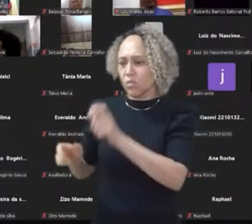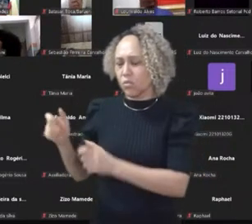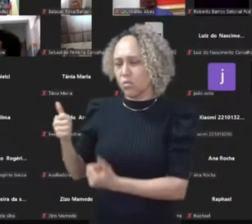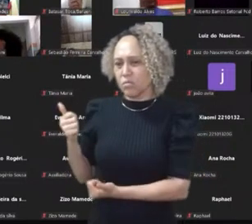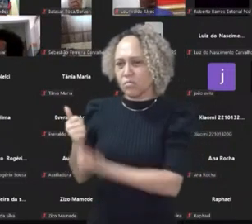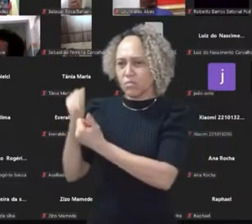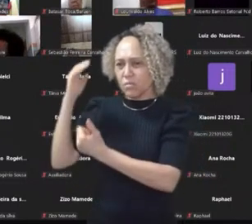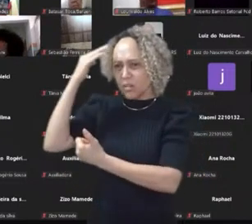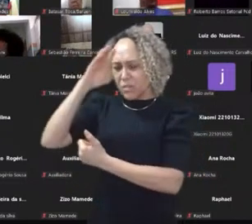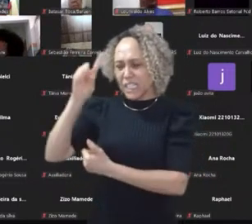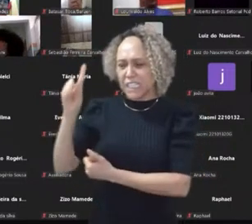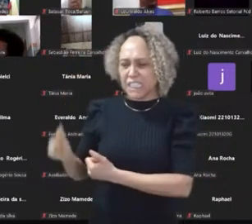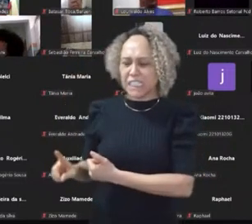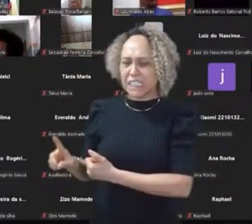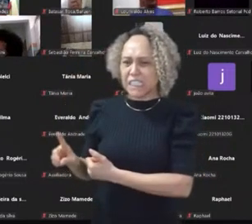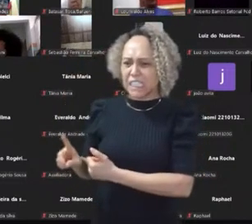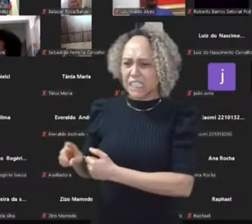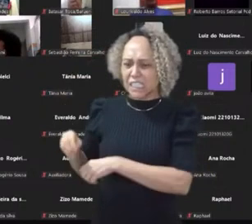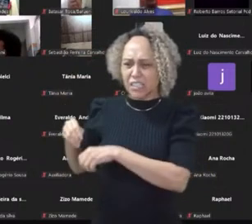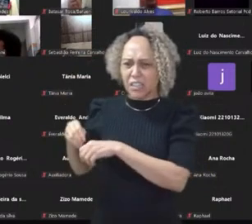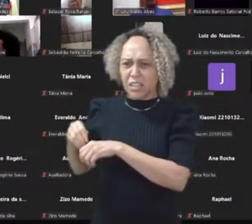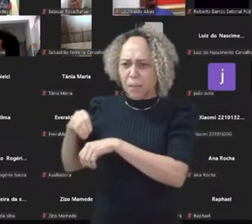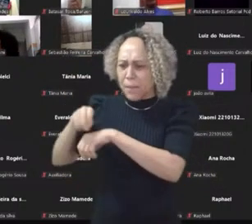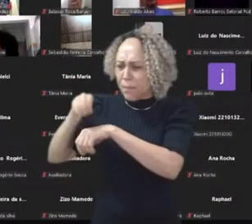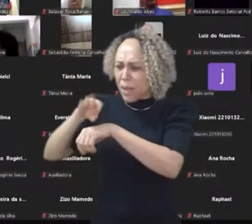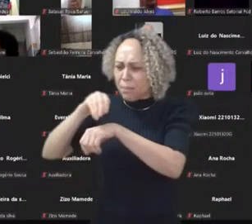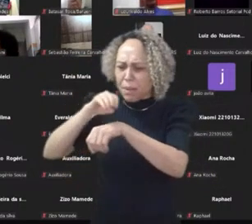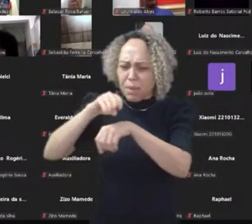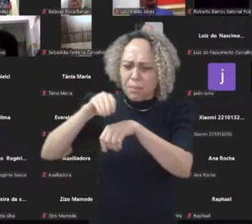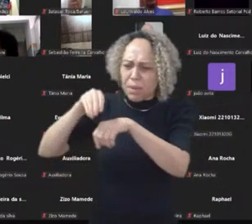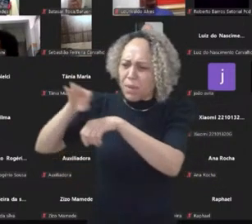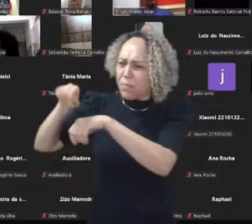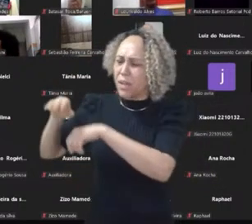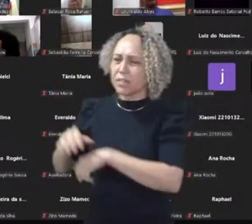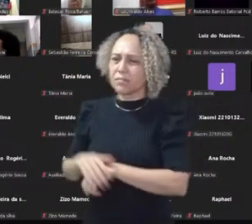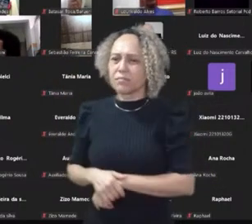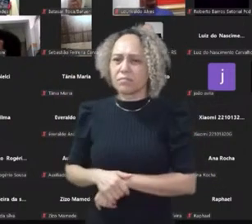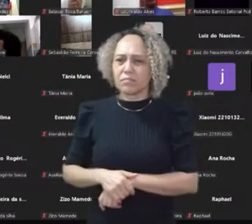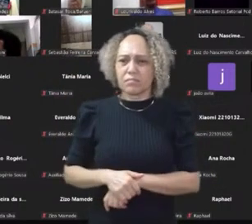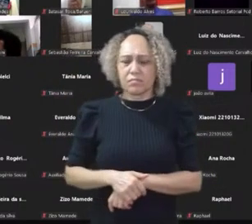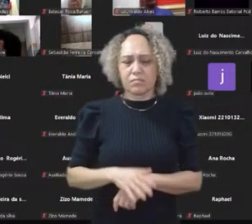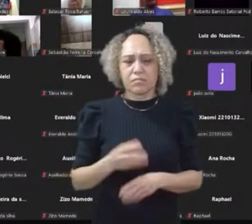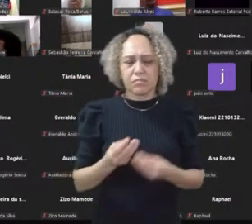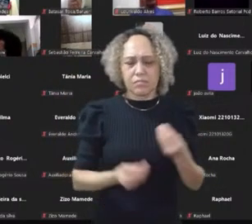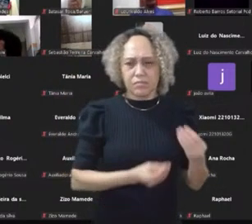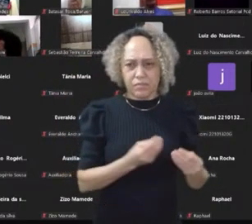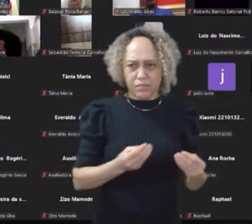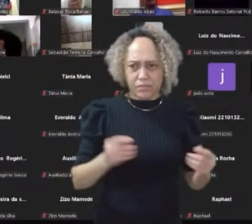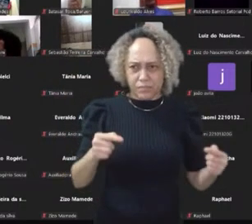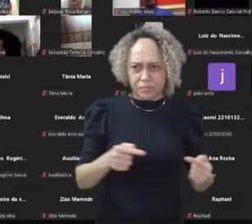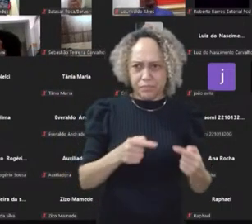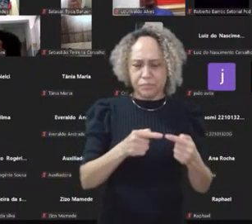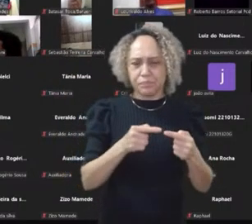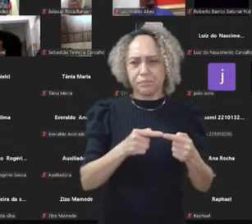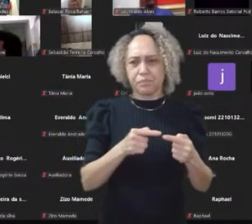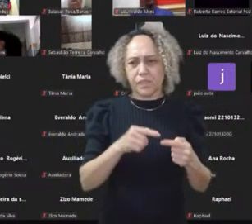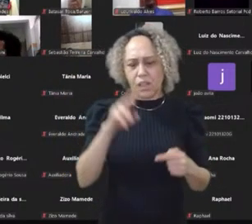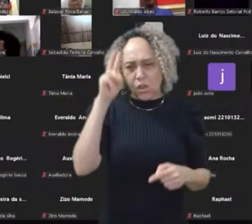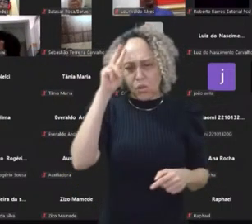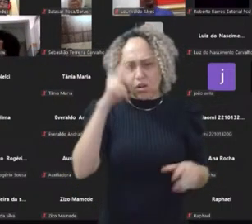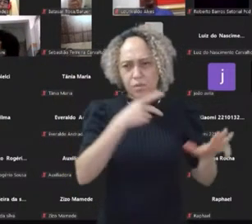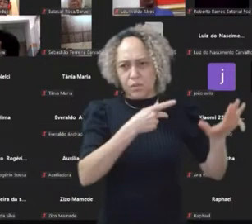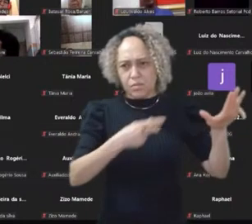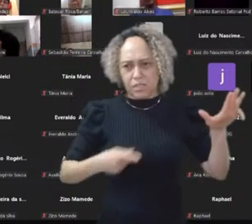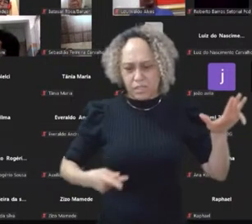faz é preciso a gente tá tá fazer isso também eh correlação na causalidade mas eu lembro que quando o presidente Lula faz